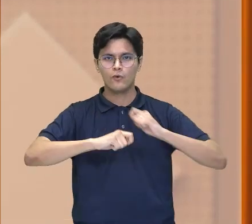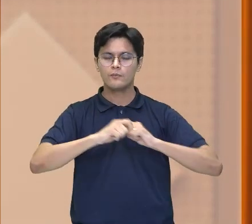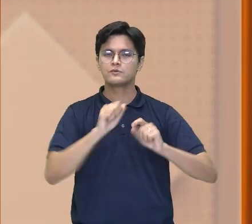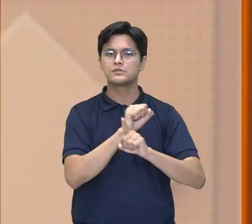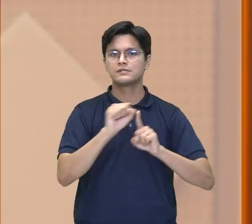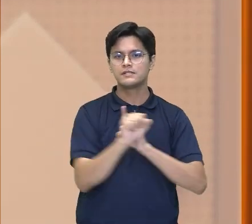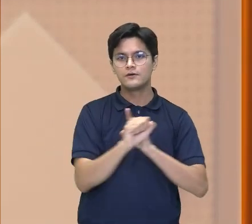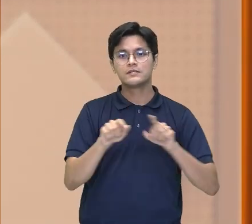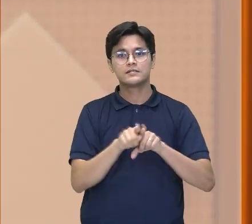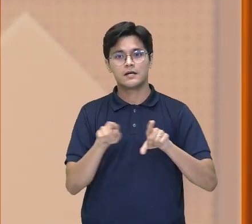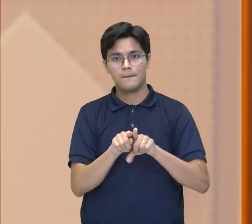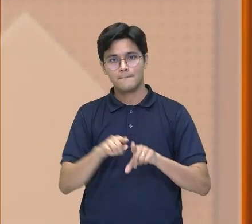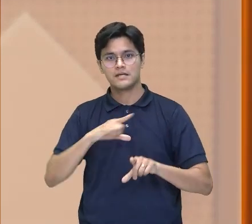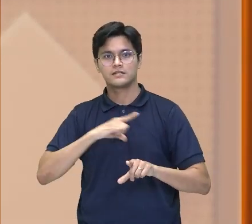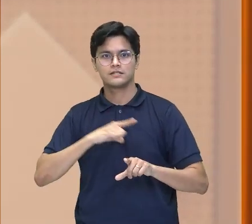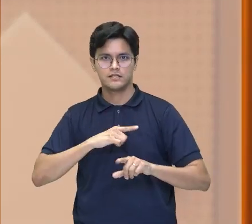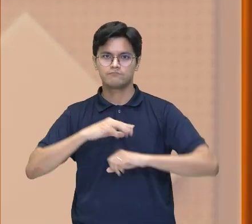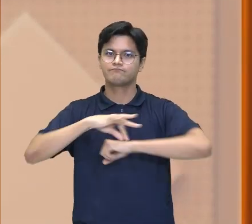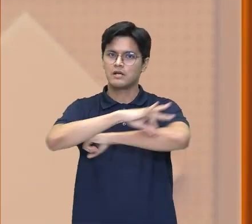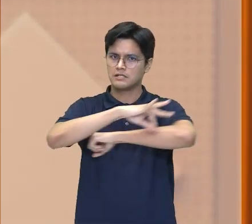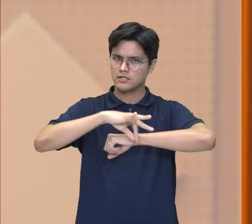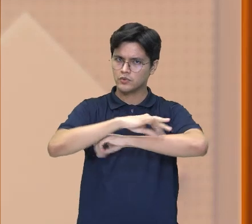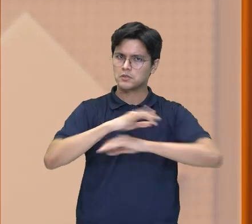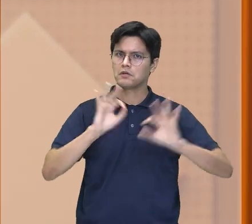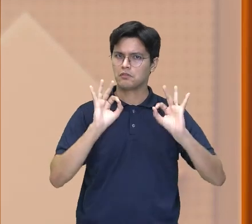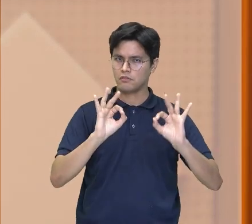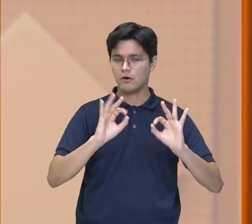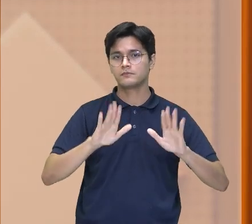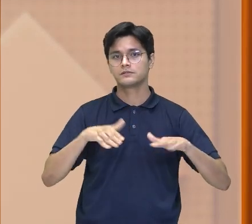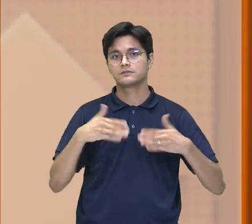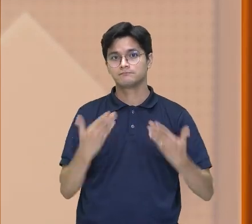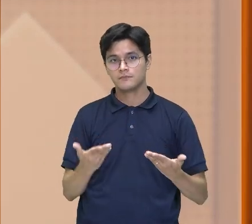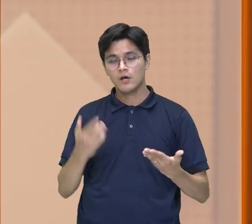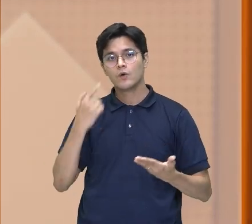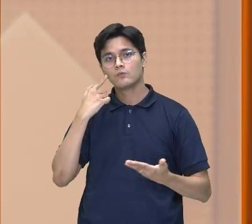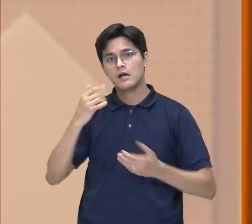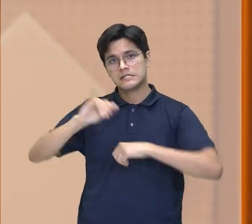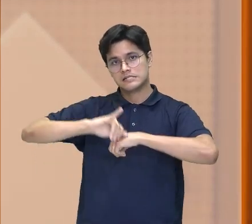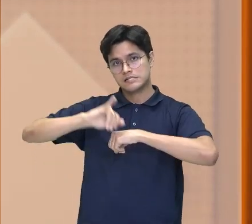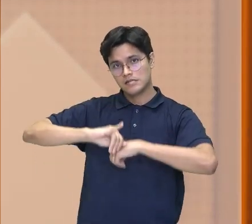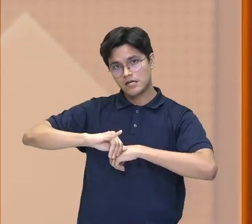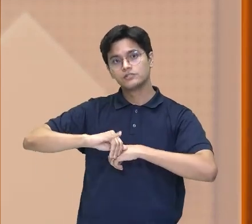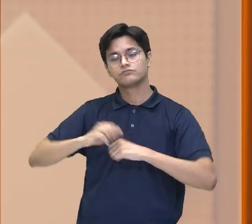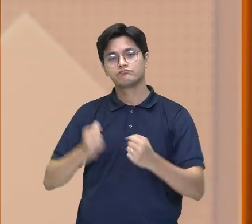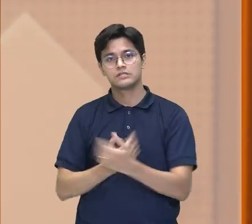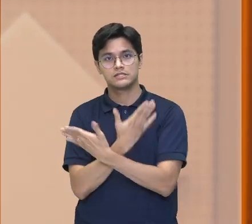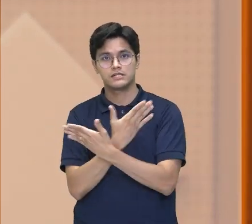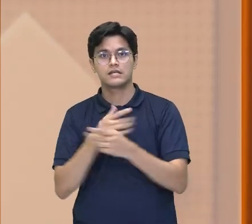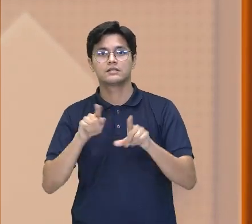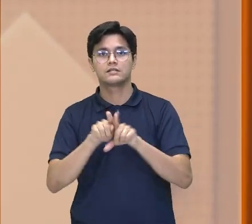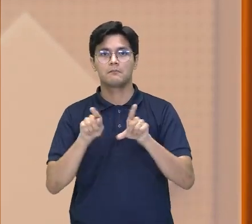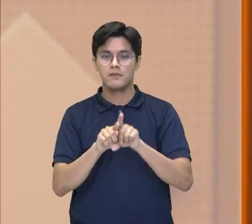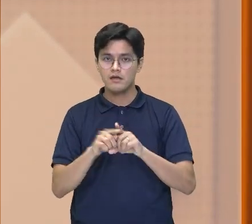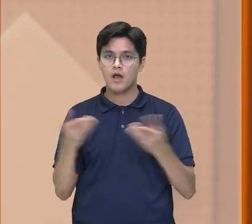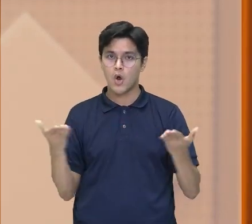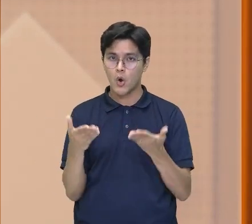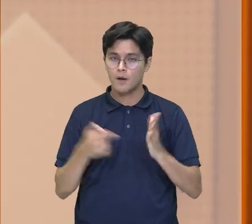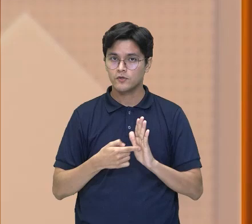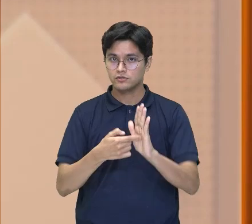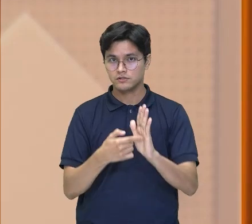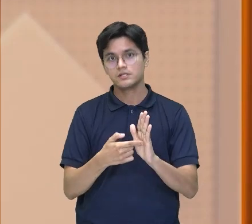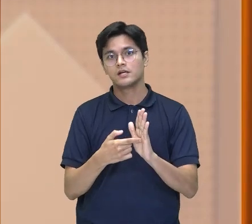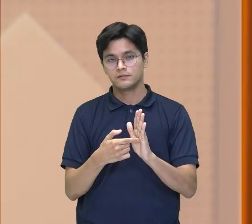e também arquitetônico. Além da cidade asteca, nós trouxemos agora duas outras imagens de outras